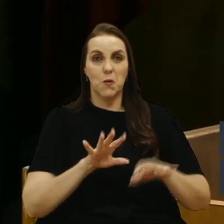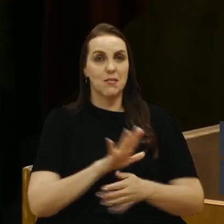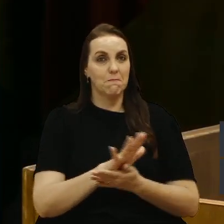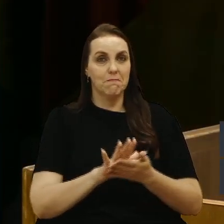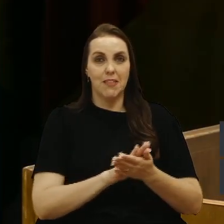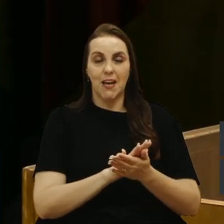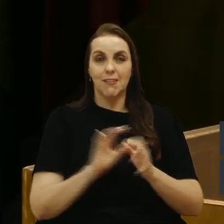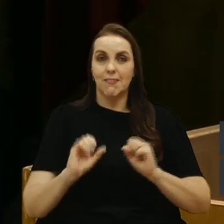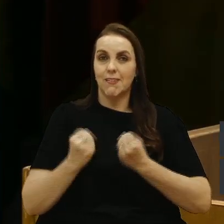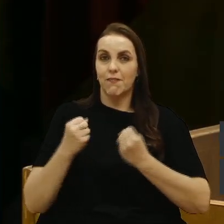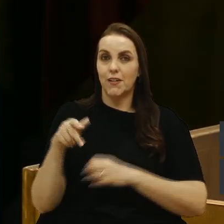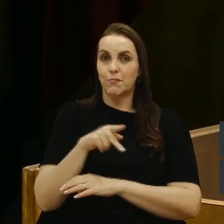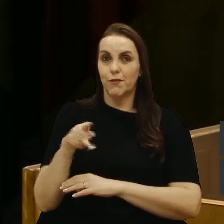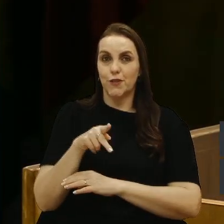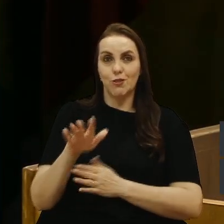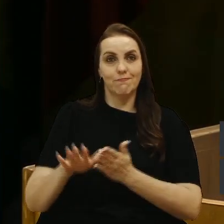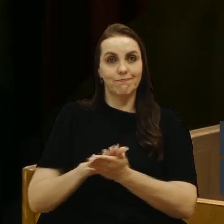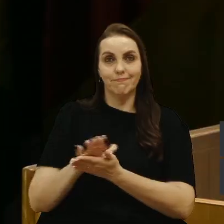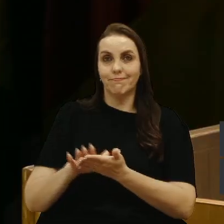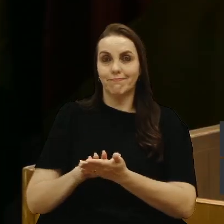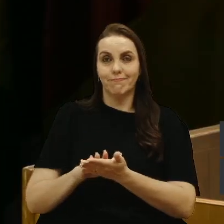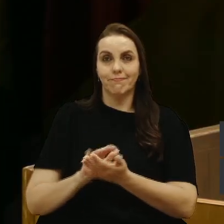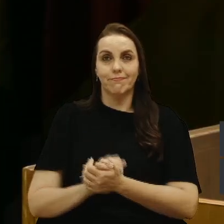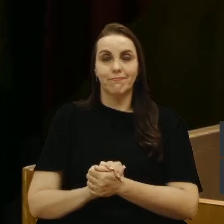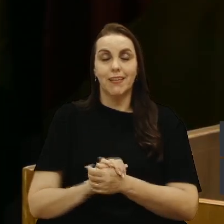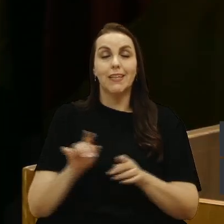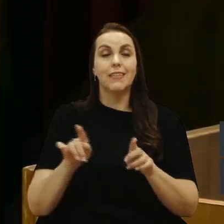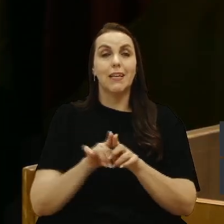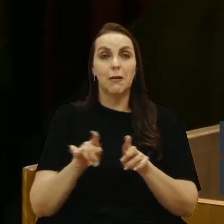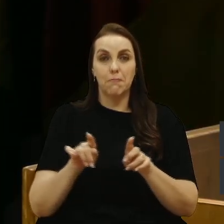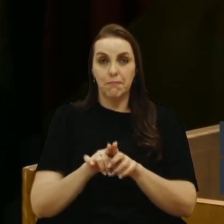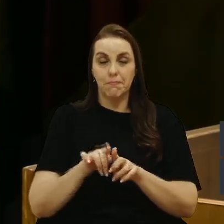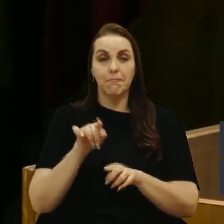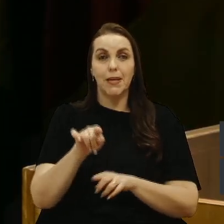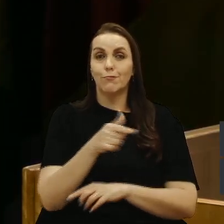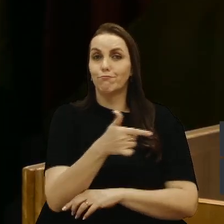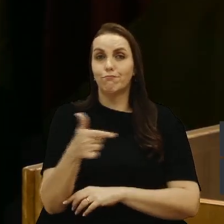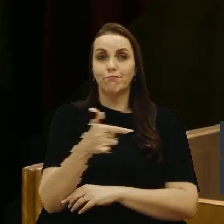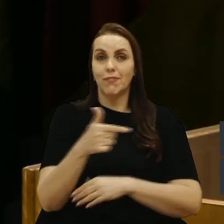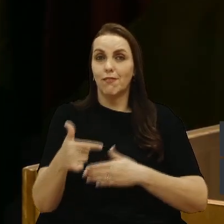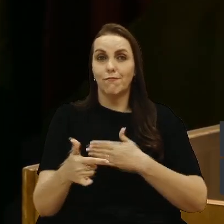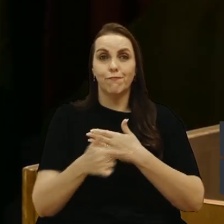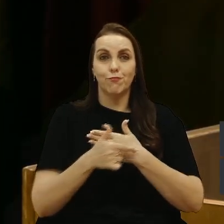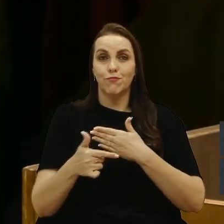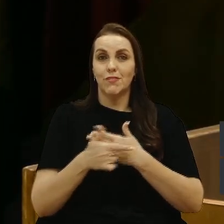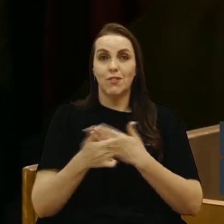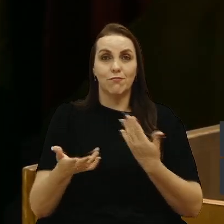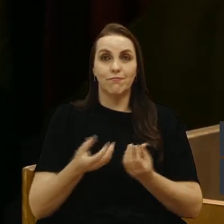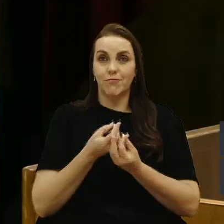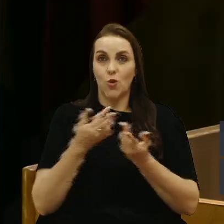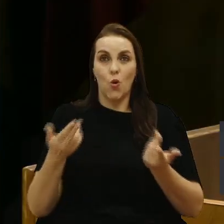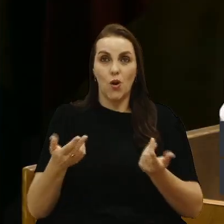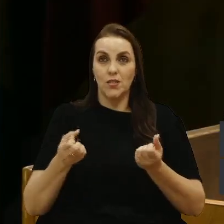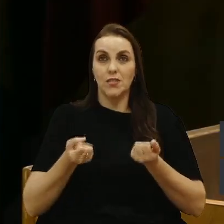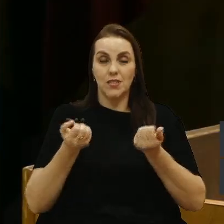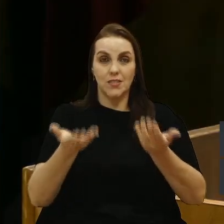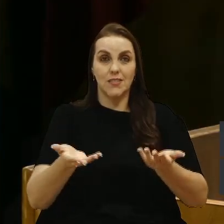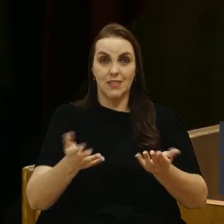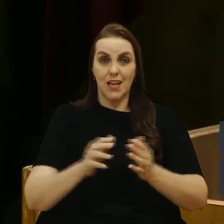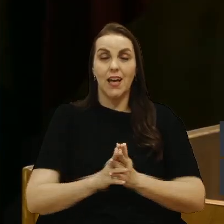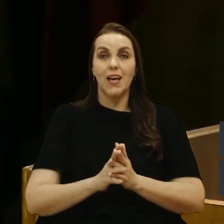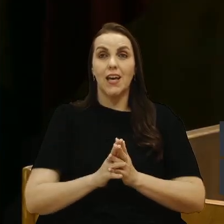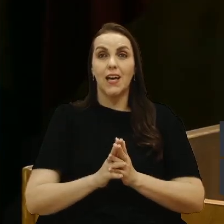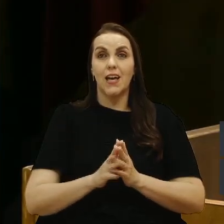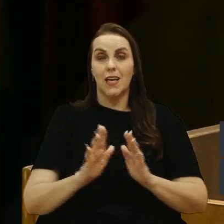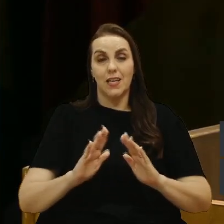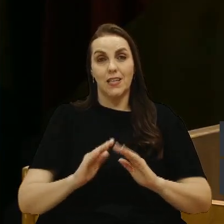os professores e, mais do que isso, vereadora Andressa, que não tem nenhum papel a jogar nessa cidade, exclusivamente, vereador Libardi,